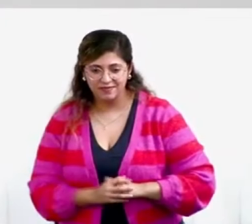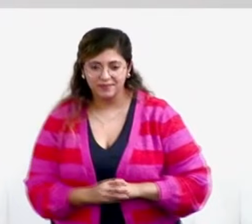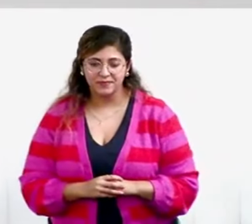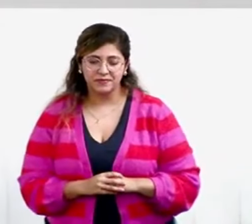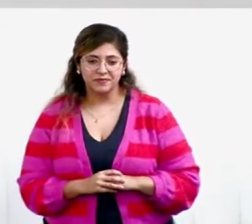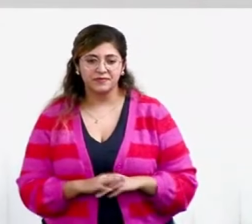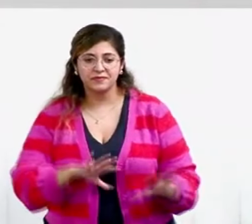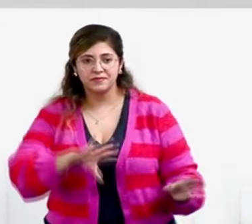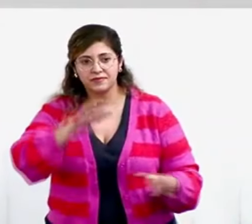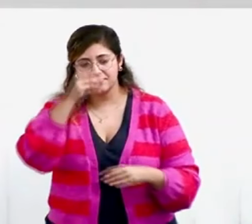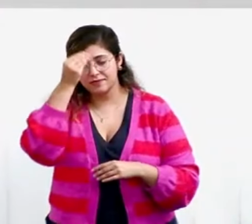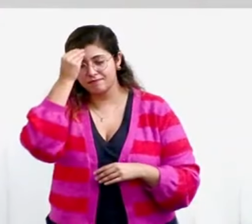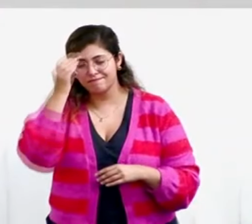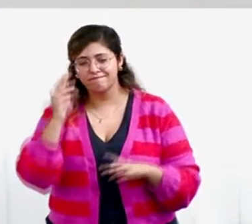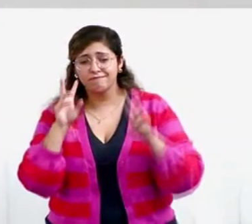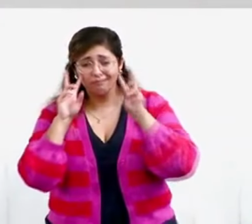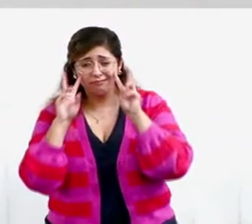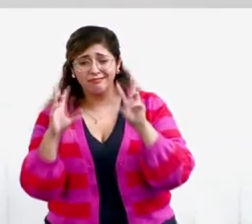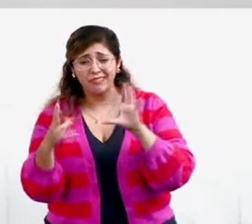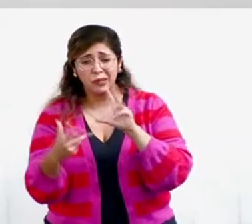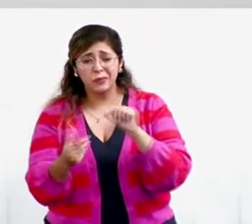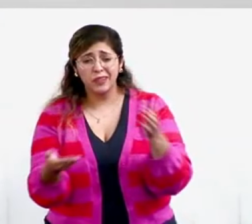Olha para o momento em que estamos vivendo.